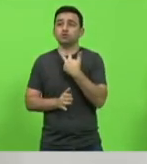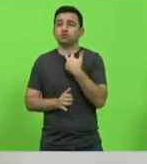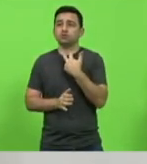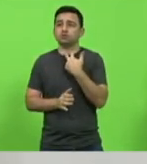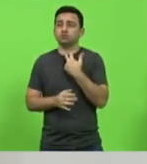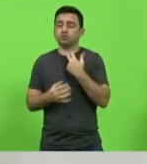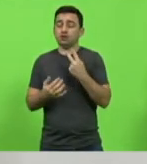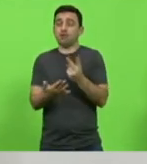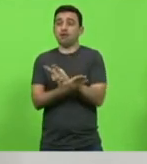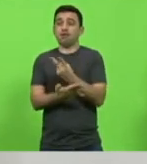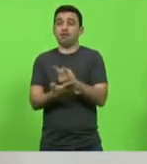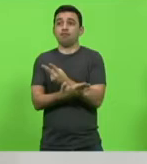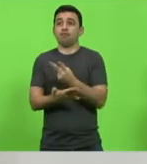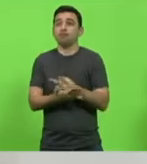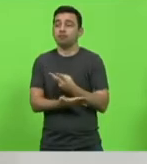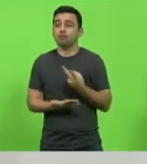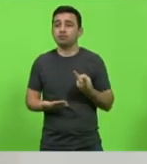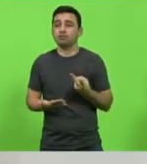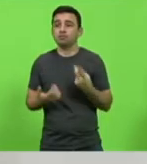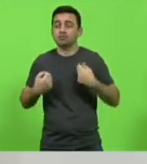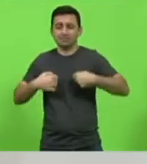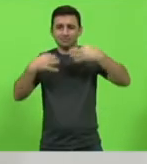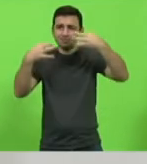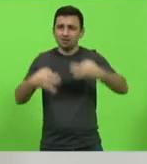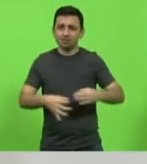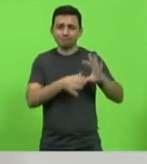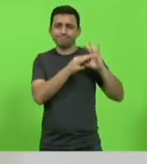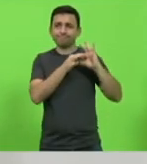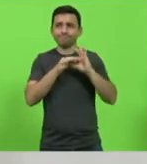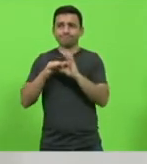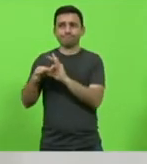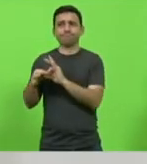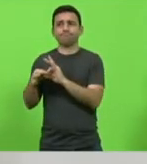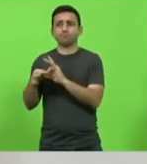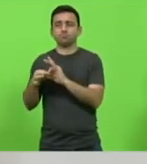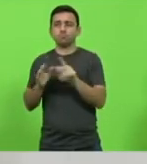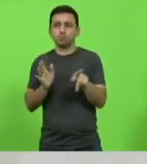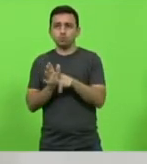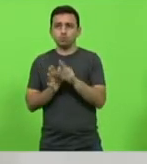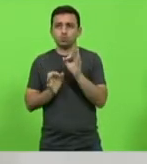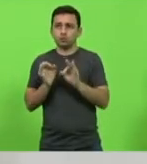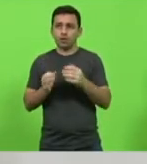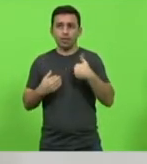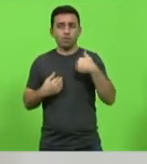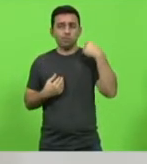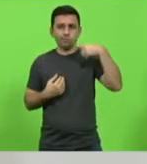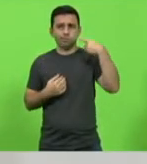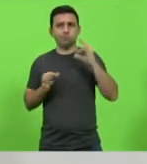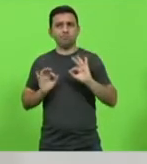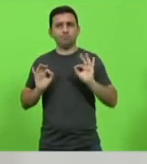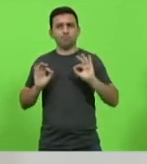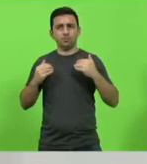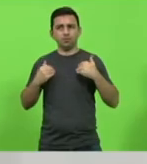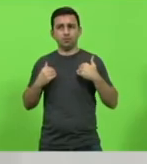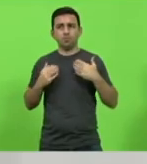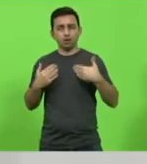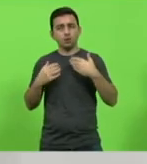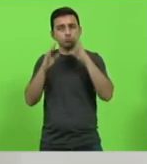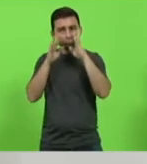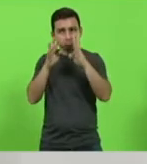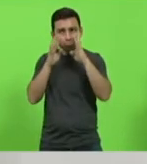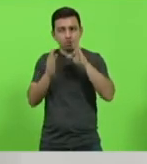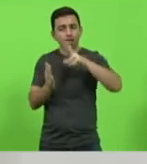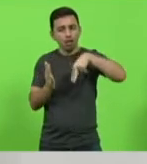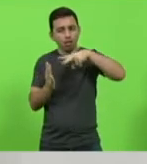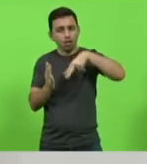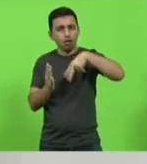injustiça e sim se manter a coerência ética e aquele Prefeito jurídico e eu não sou Tá mas escuta o bastante